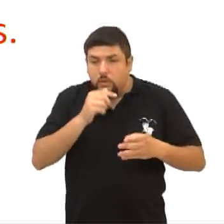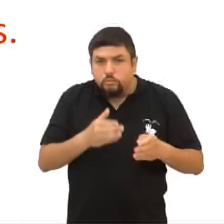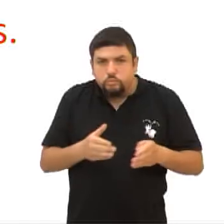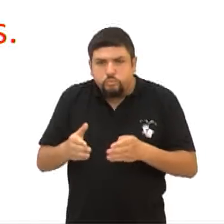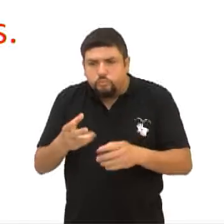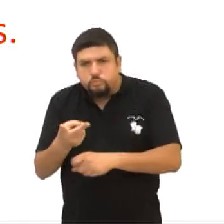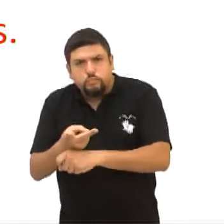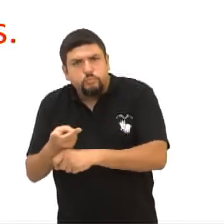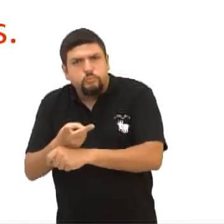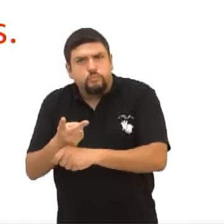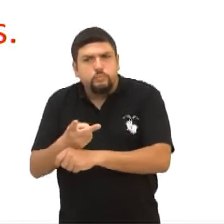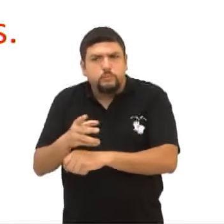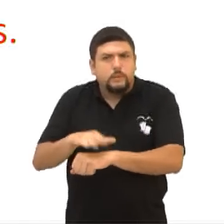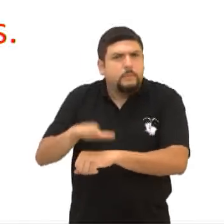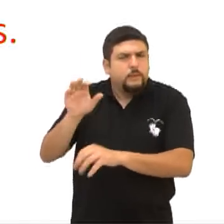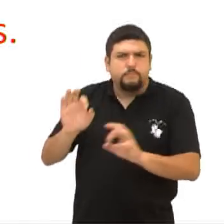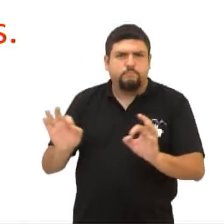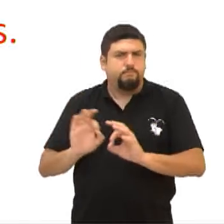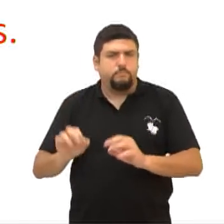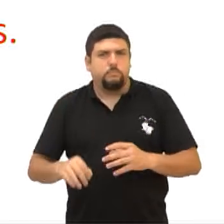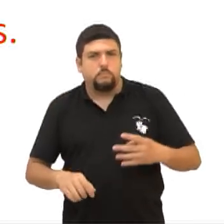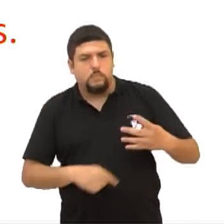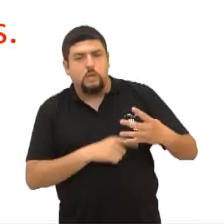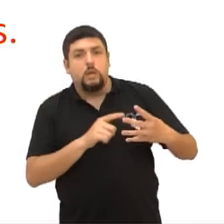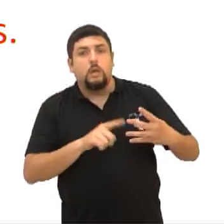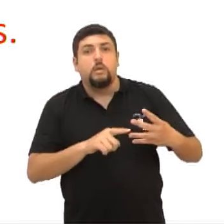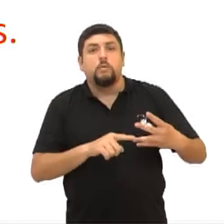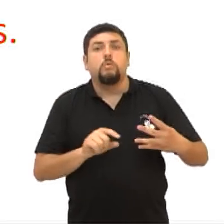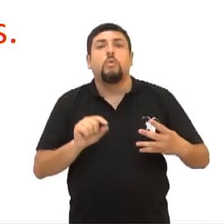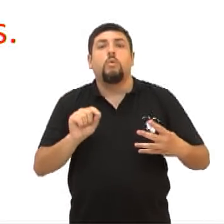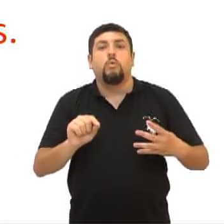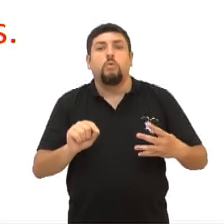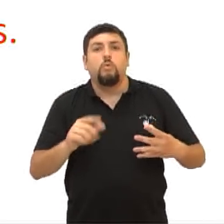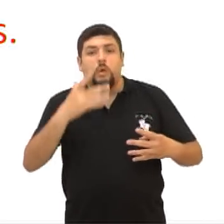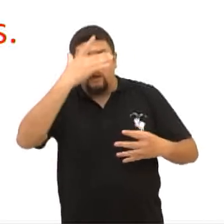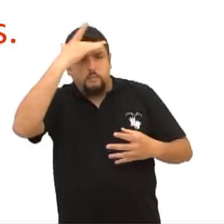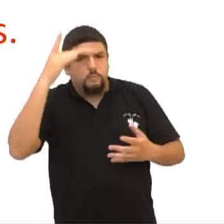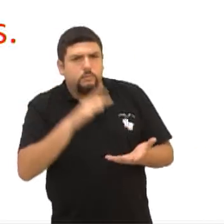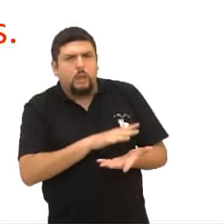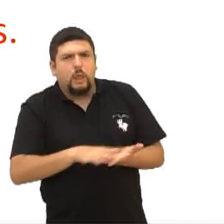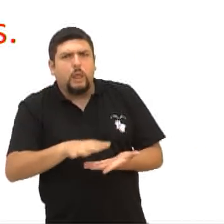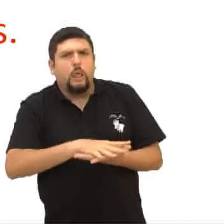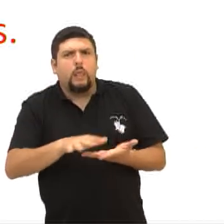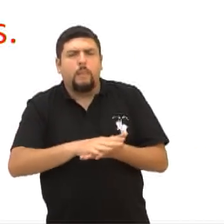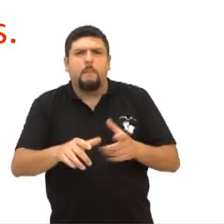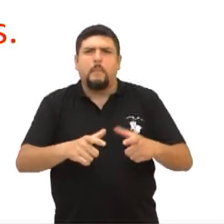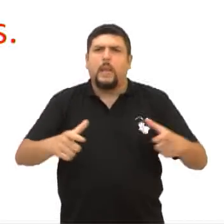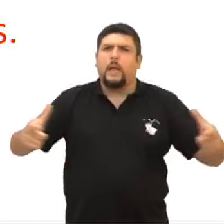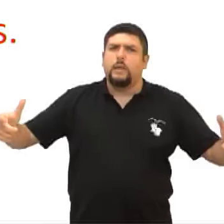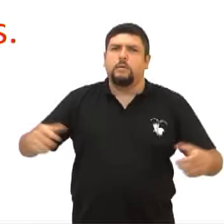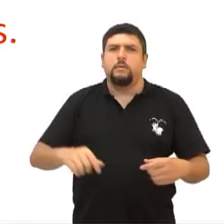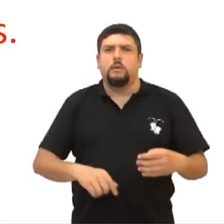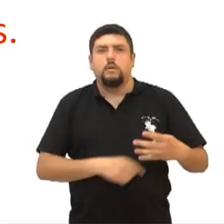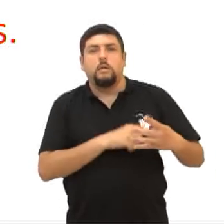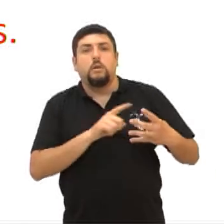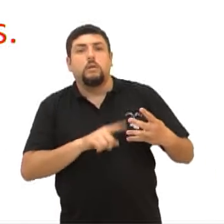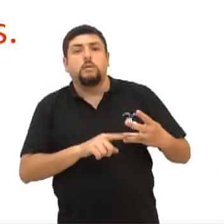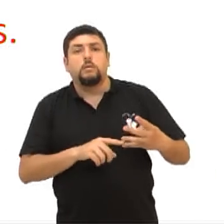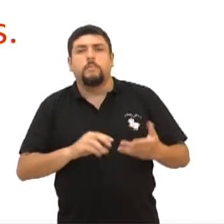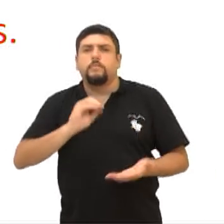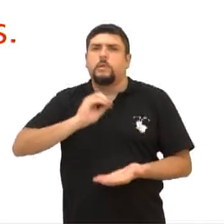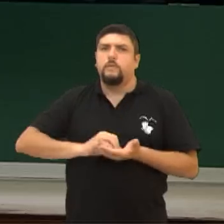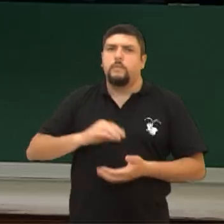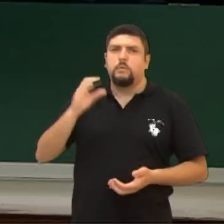que são fontes de água, o aumento da demanda, que é muito consumo, né? E a baixa educação para os